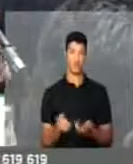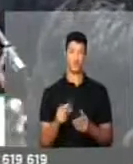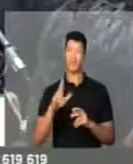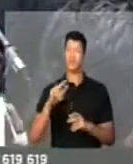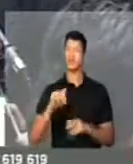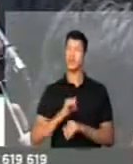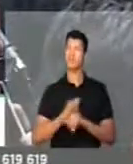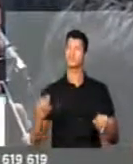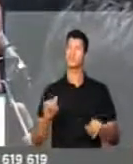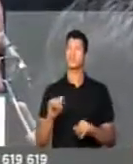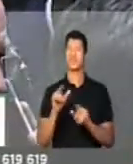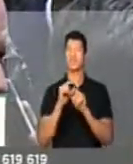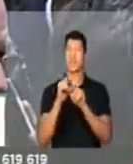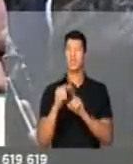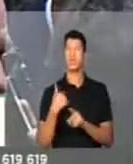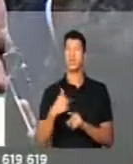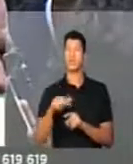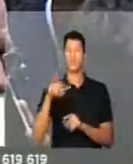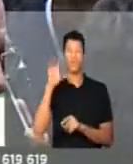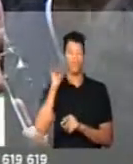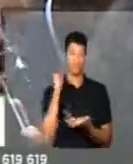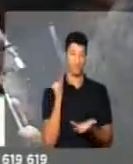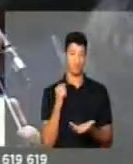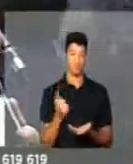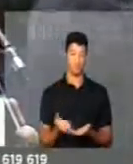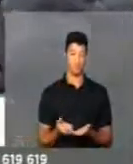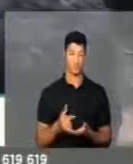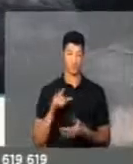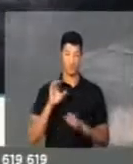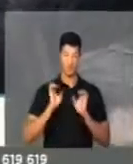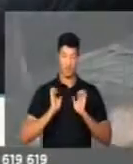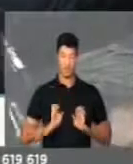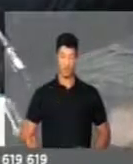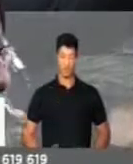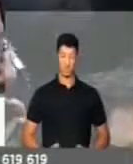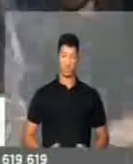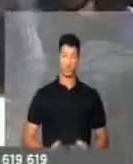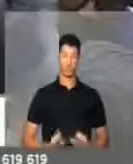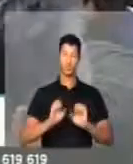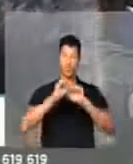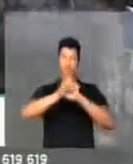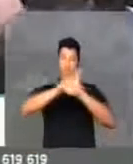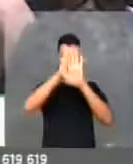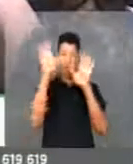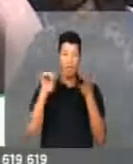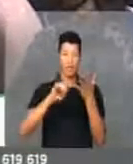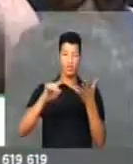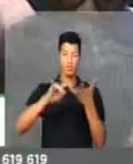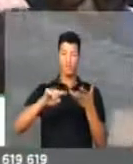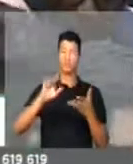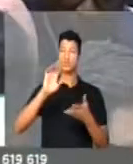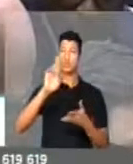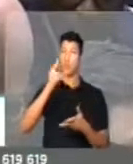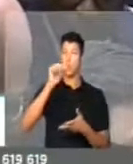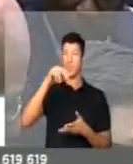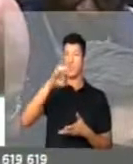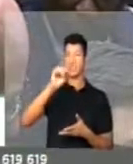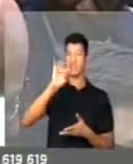nunca mais dizer palavras que eu ouvi dizer sempre. Ética, transparência,